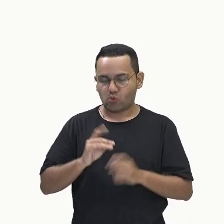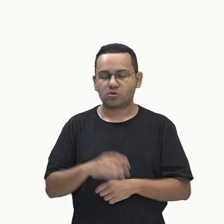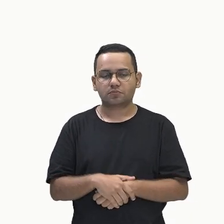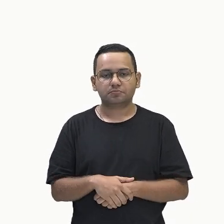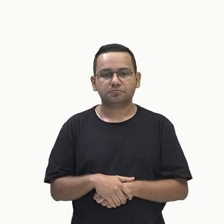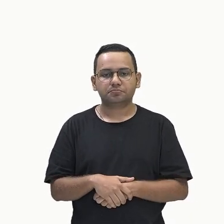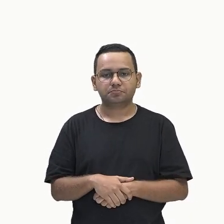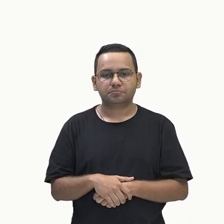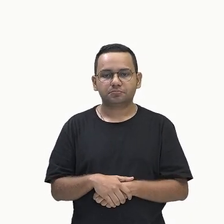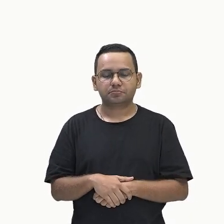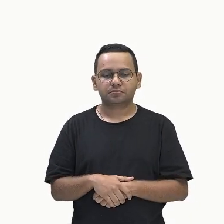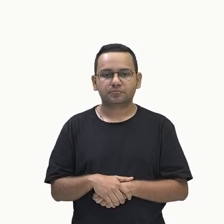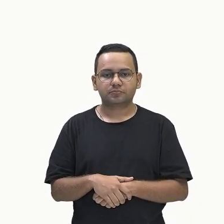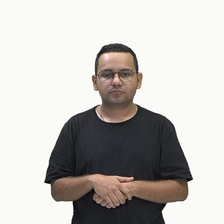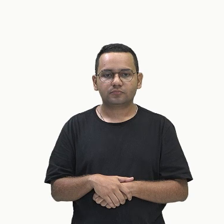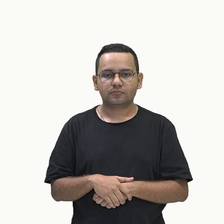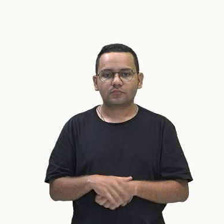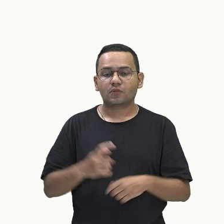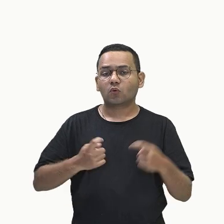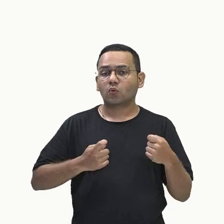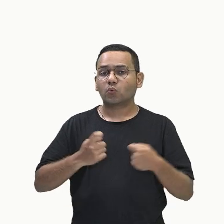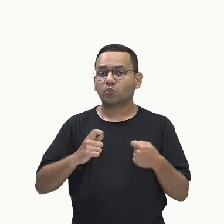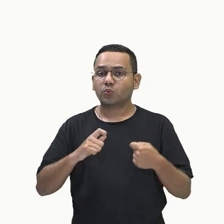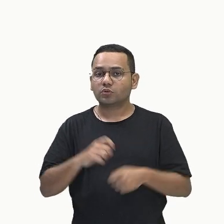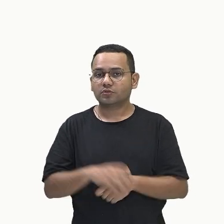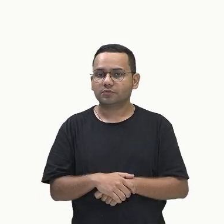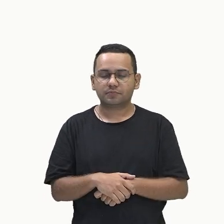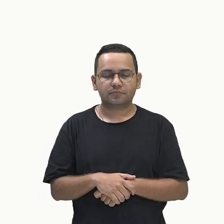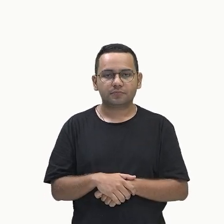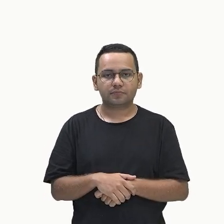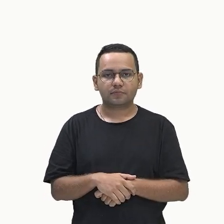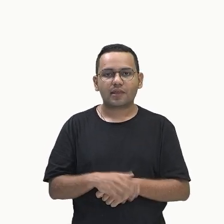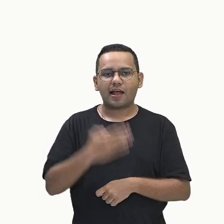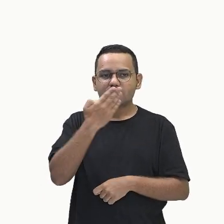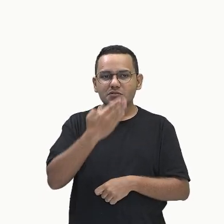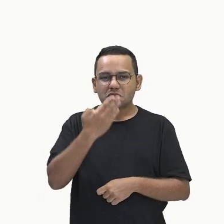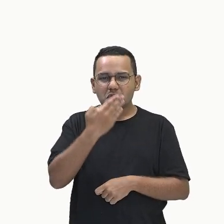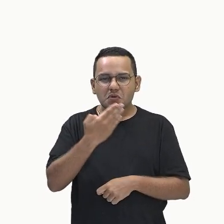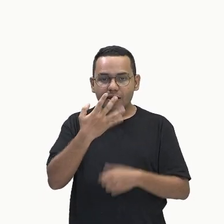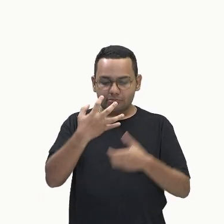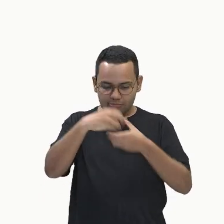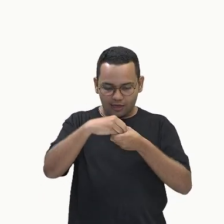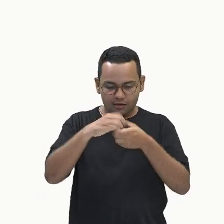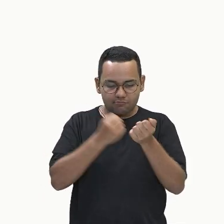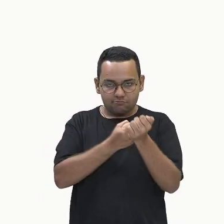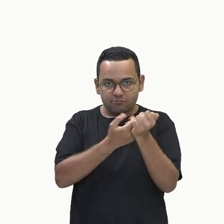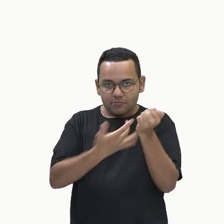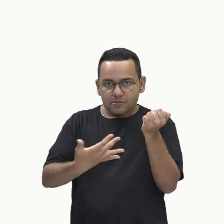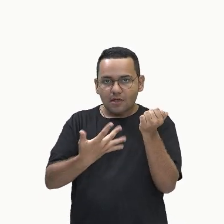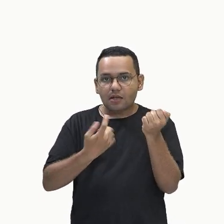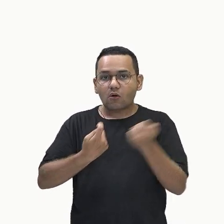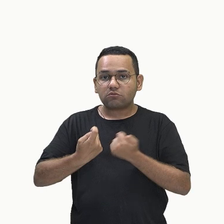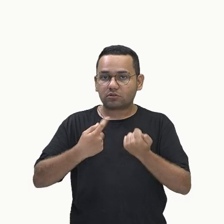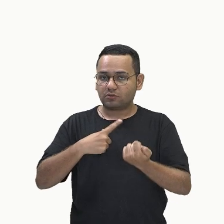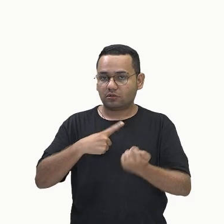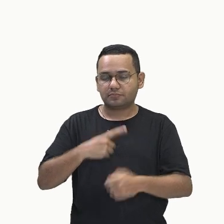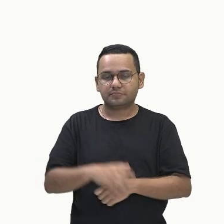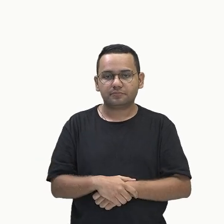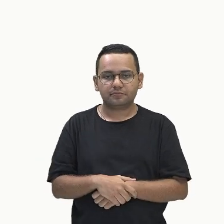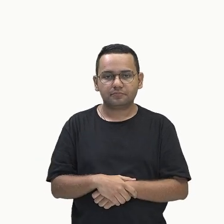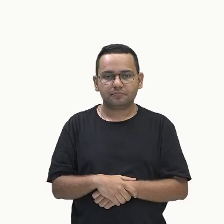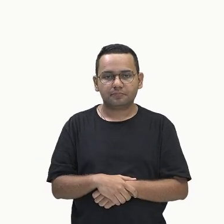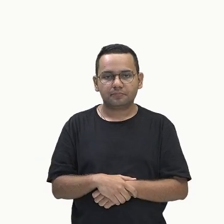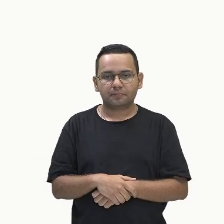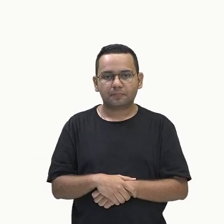eles vão atuar controlando os níveis de açúcar no sangue, tá bom? Só que um deles